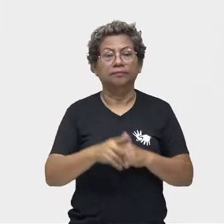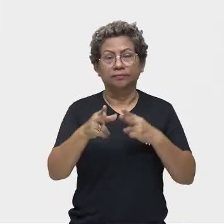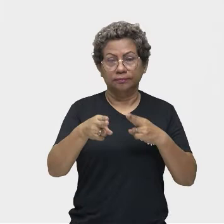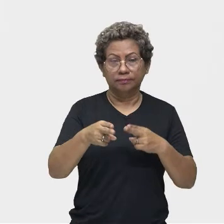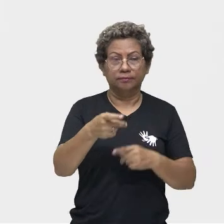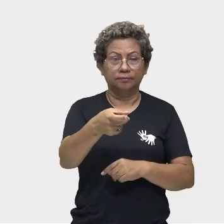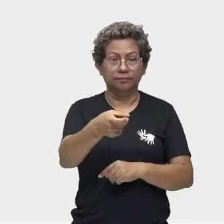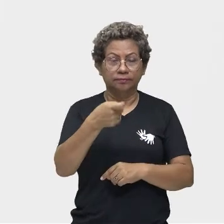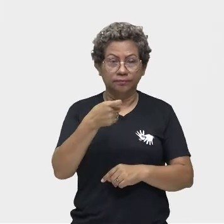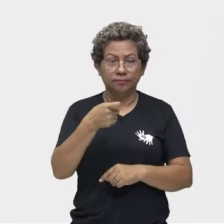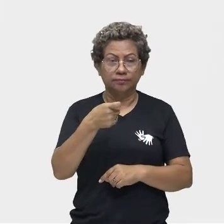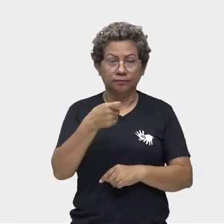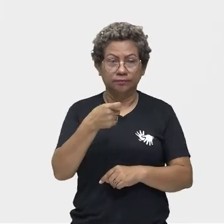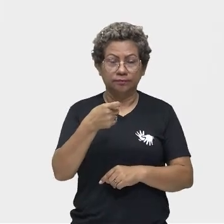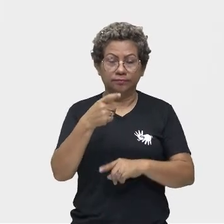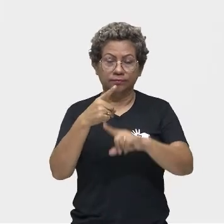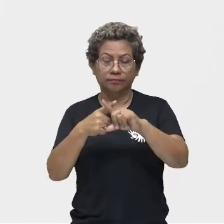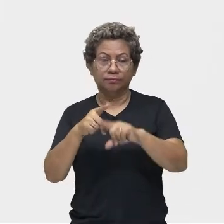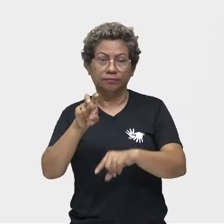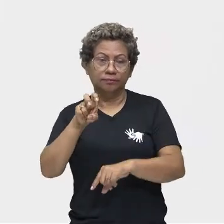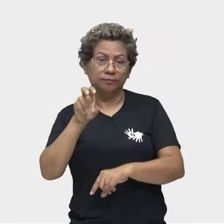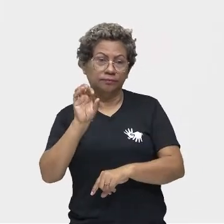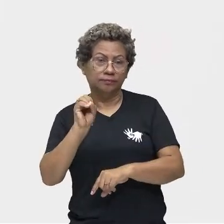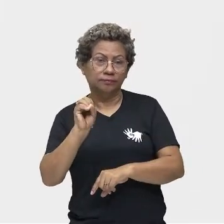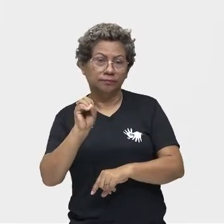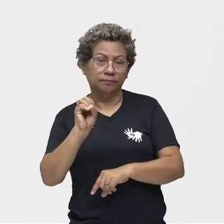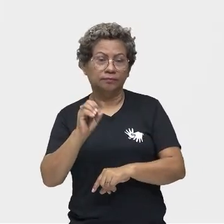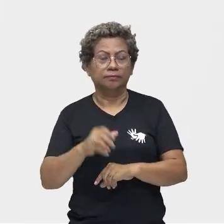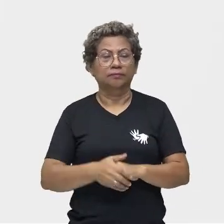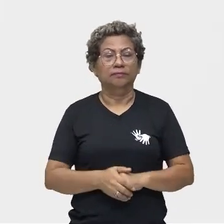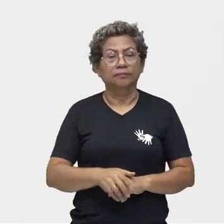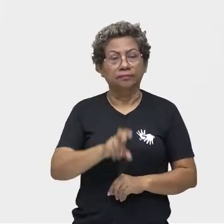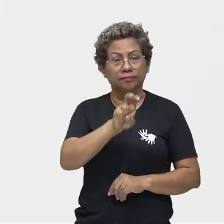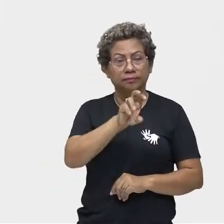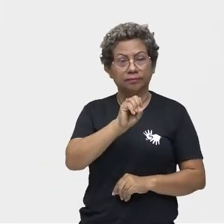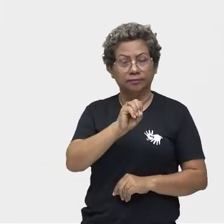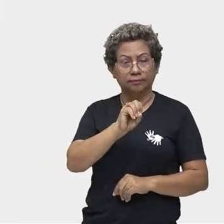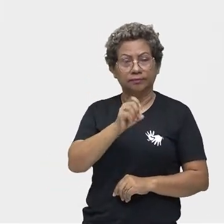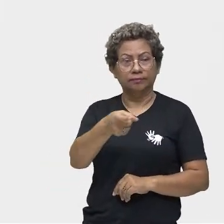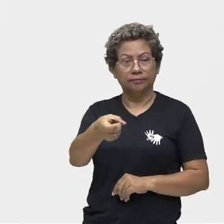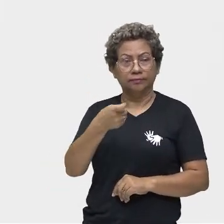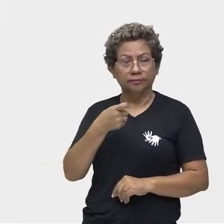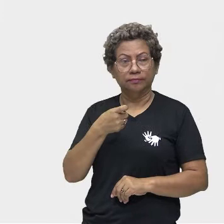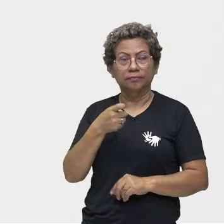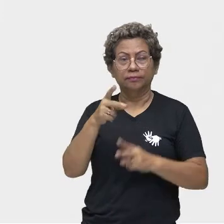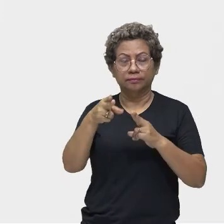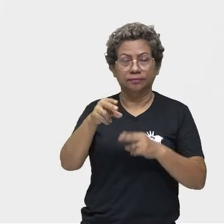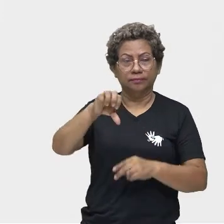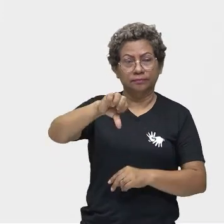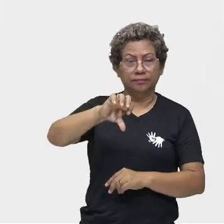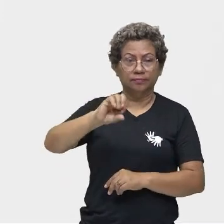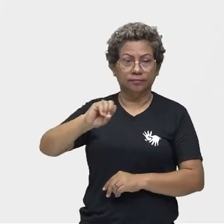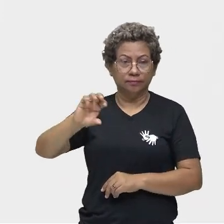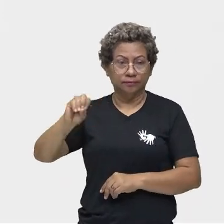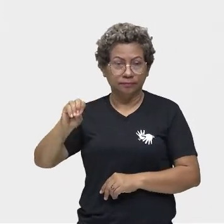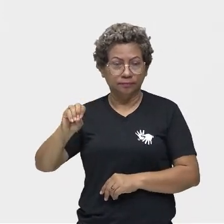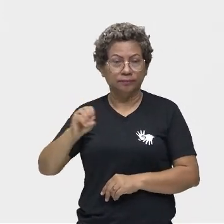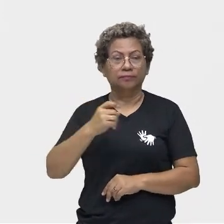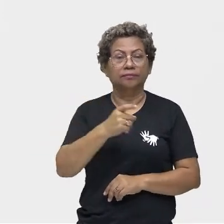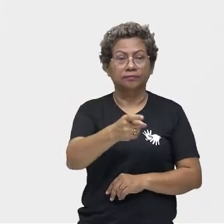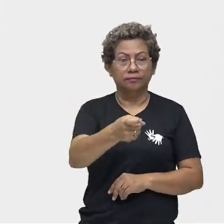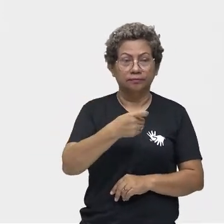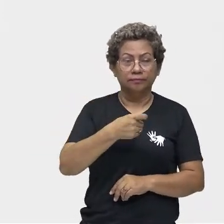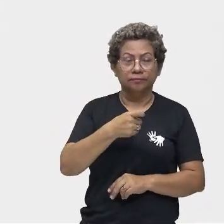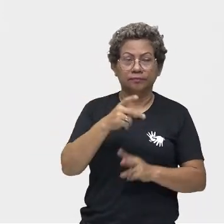Nesse caso aqui, só fizemos uma inversão aqui dos membros. Então, podemos dizer que x vezes 50 é 50x e que 30 ao